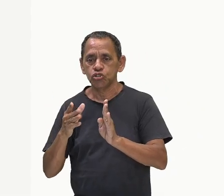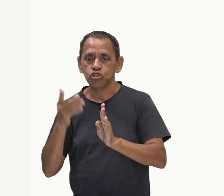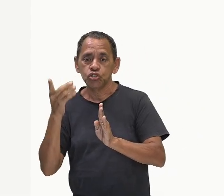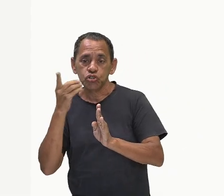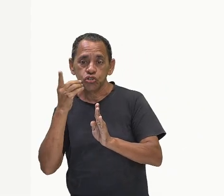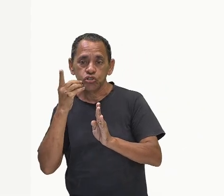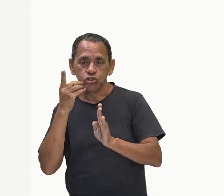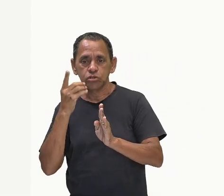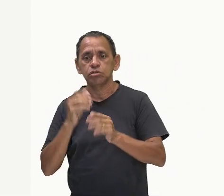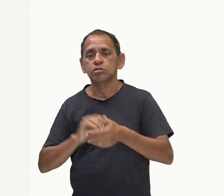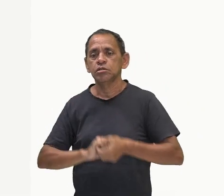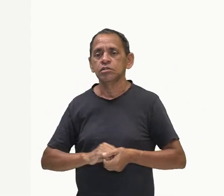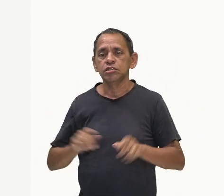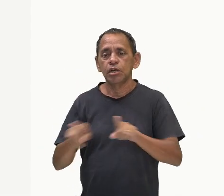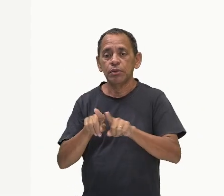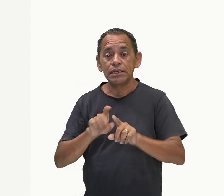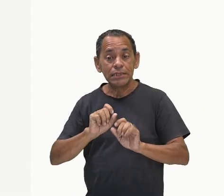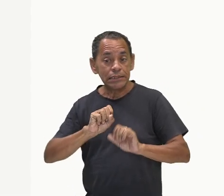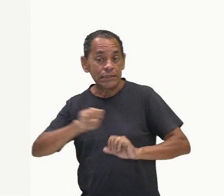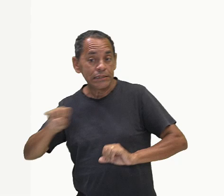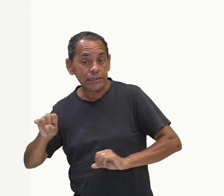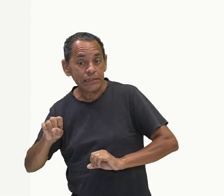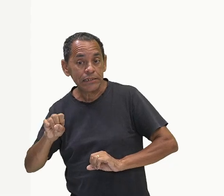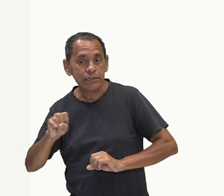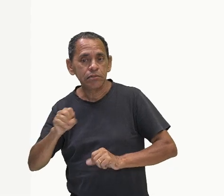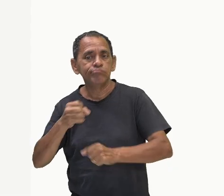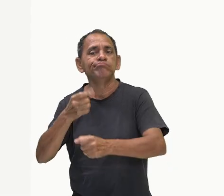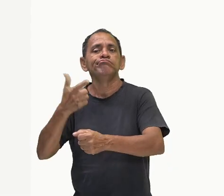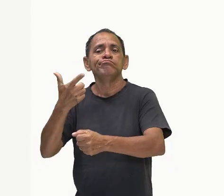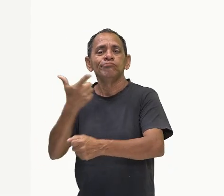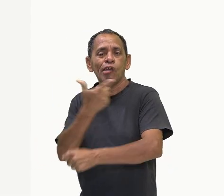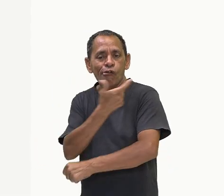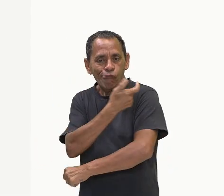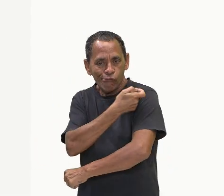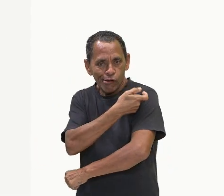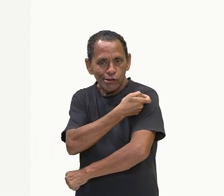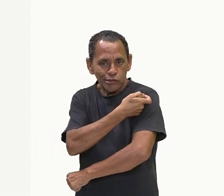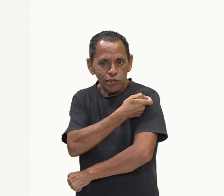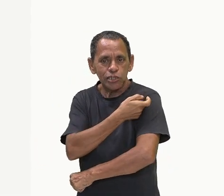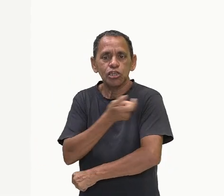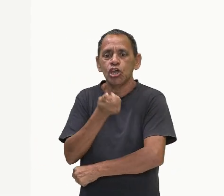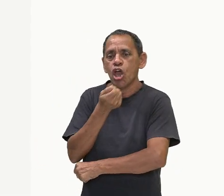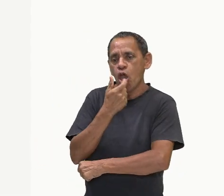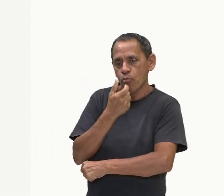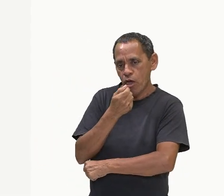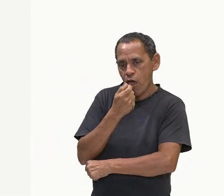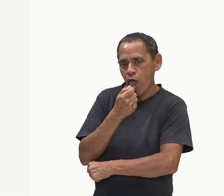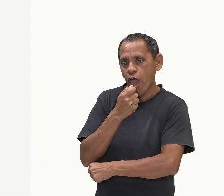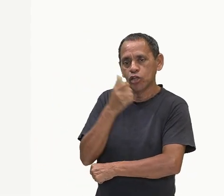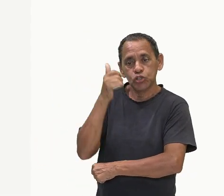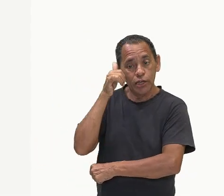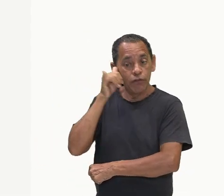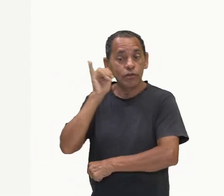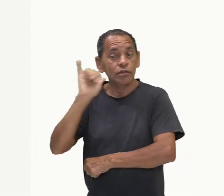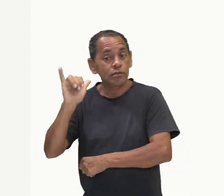um contraceptivo, tem que evitar as relações sexuais para